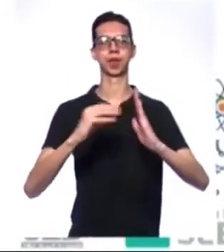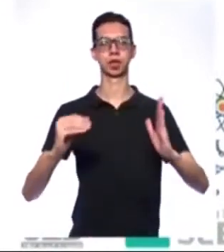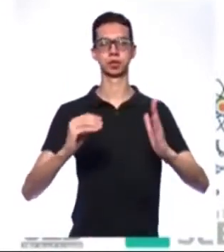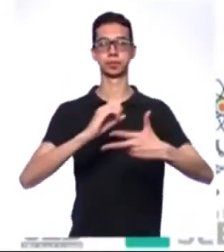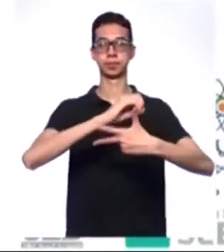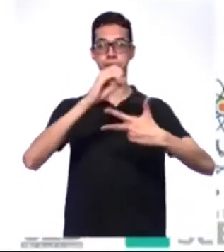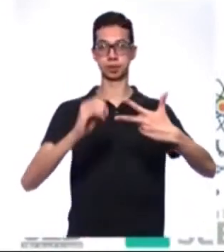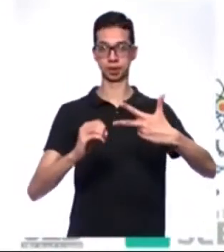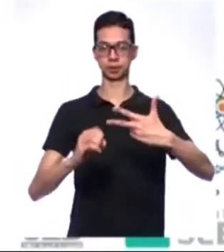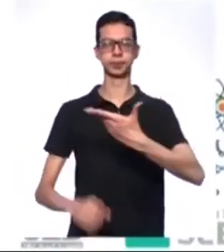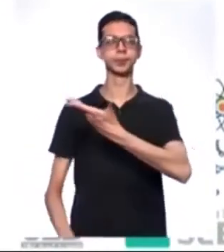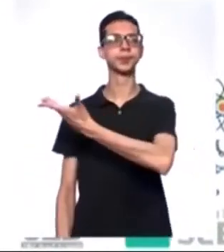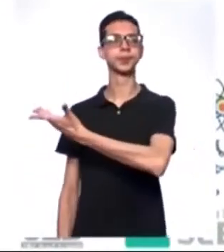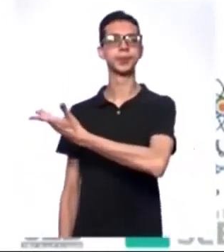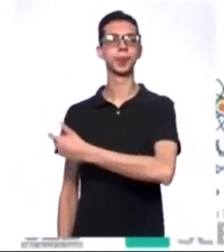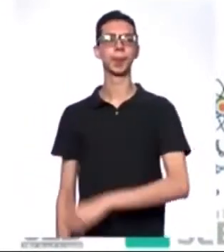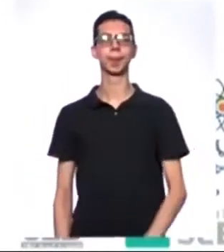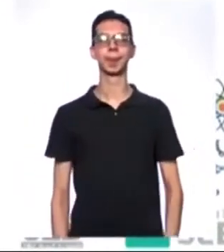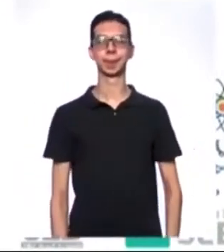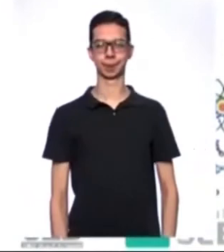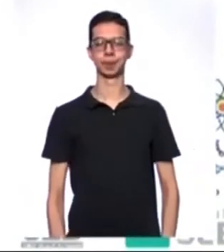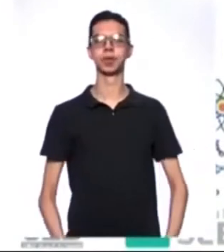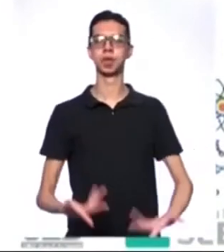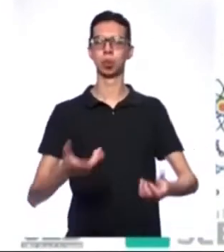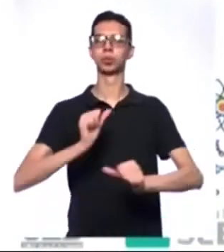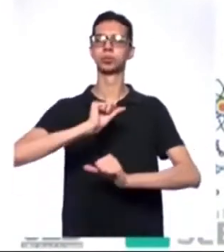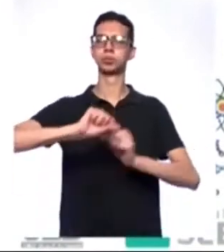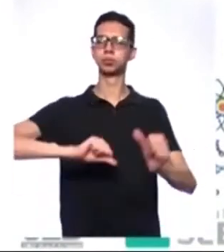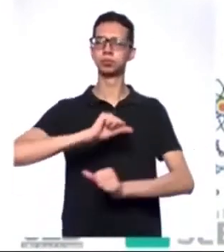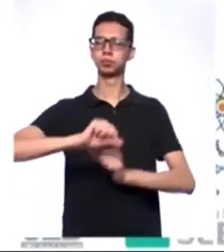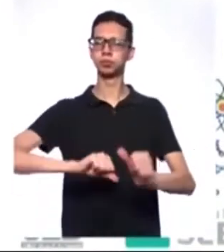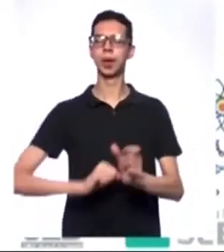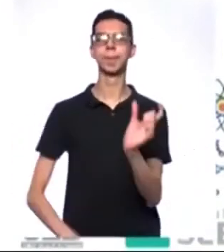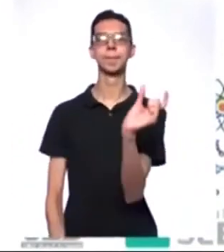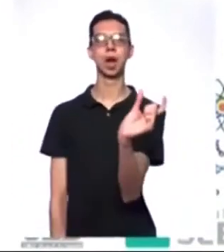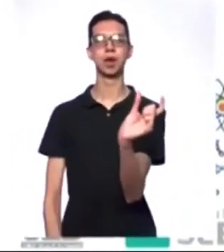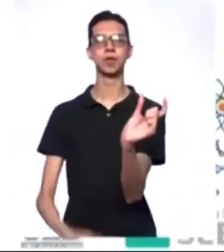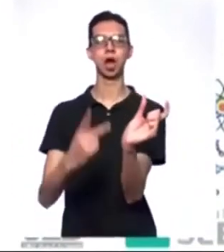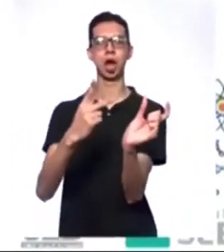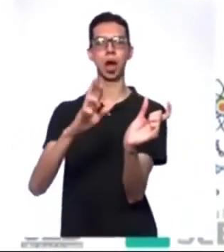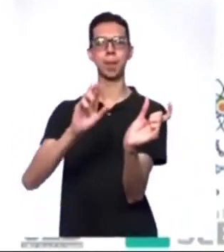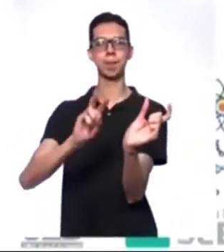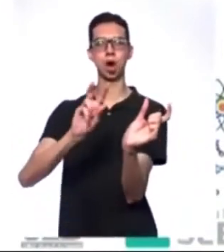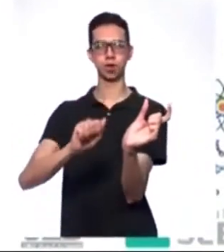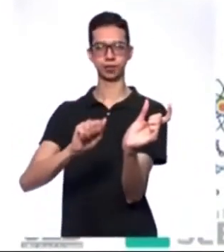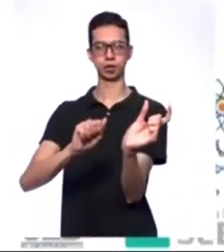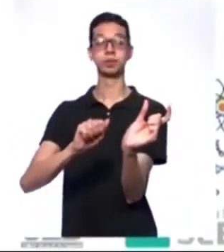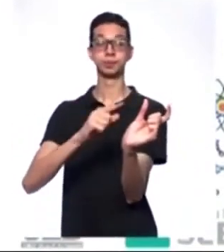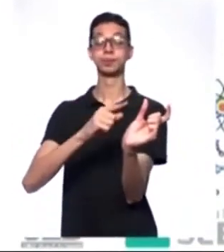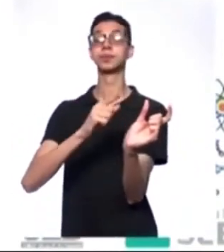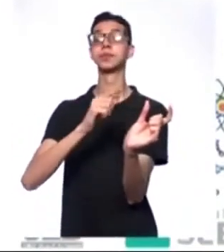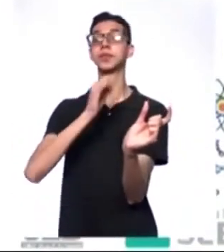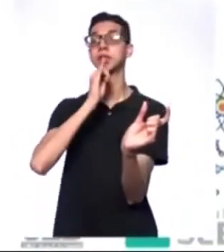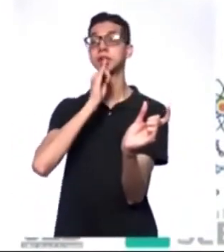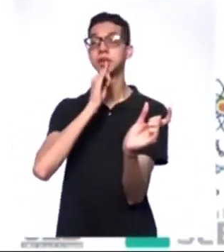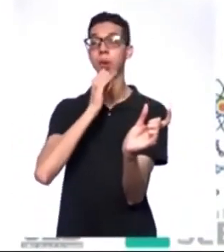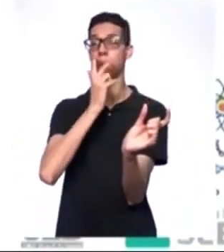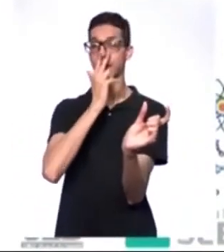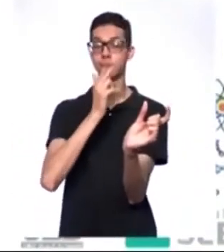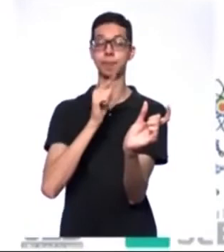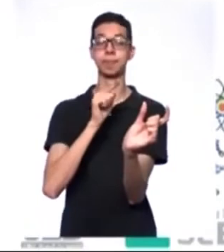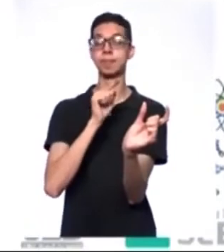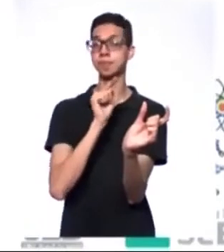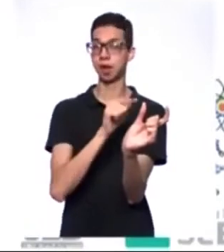permutações das letras da palavra prova e foram listadas em ordem alfabética como se fossem palavras